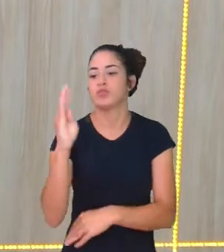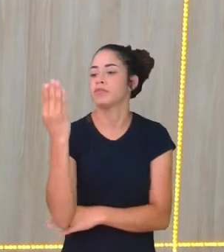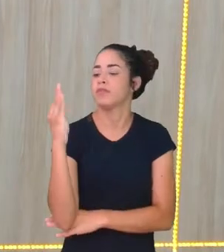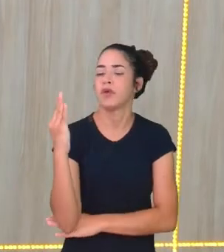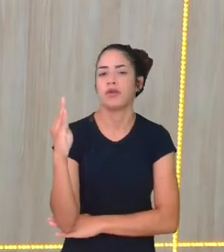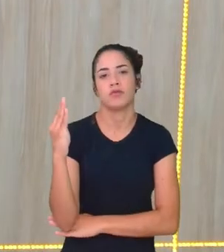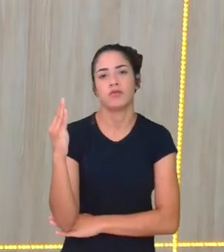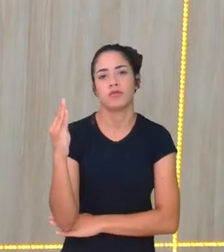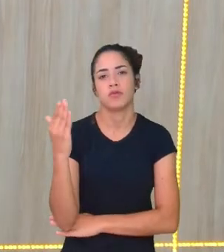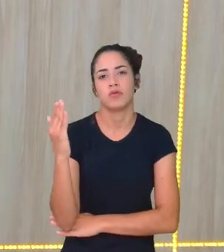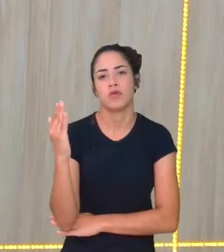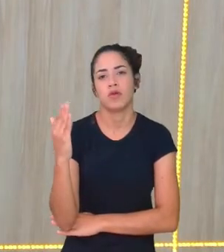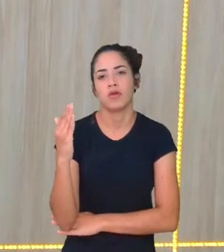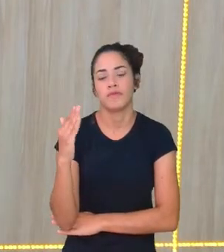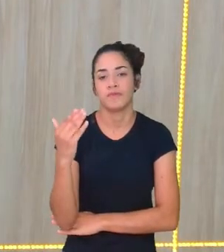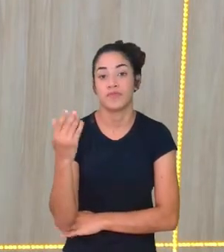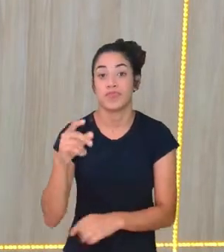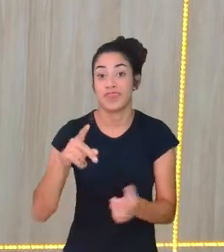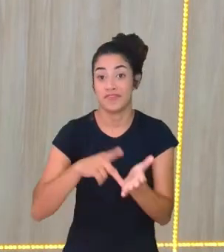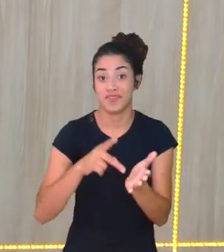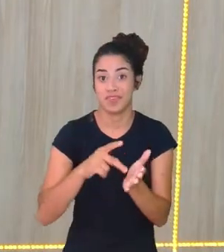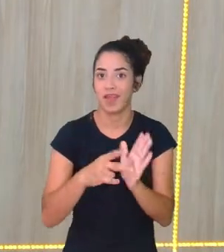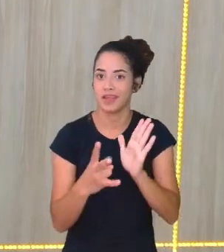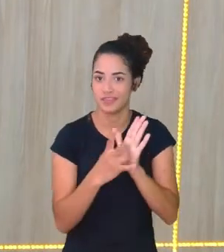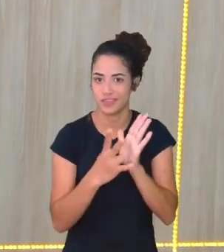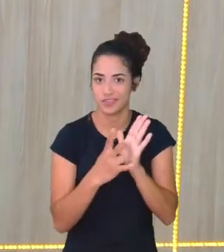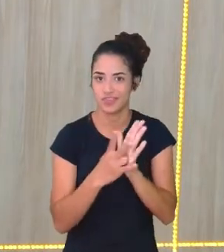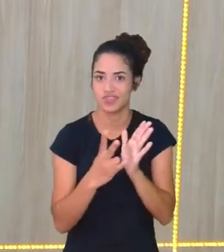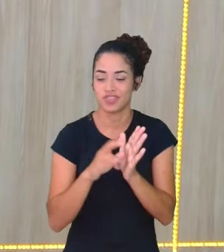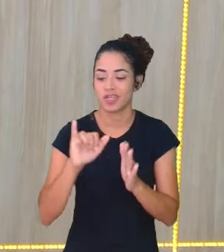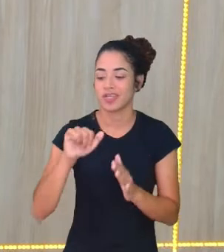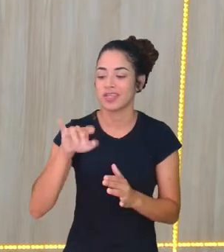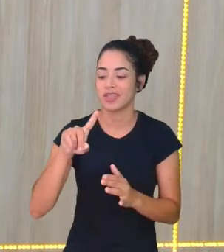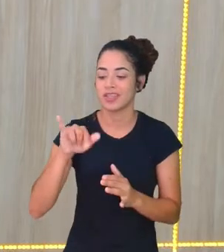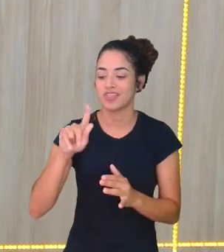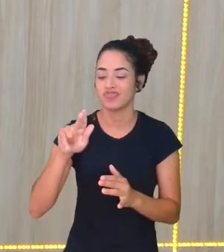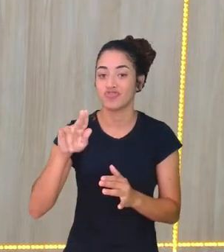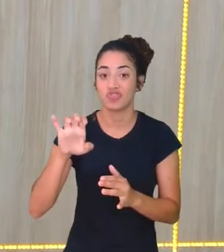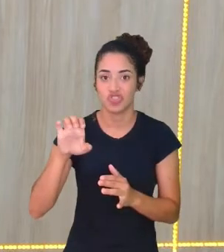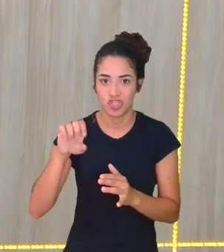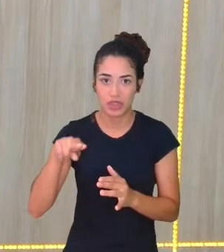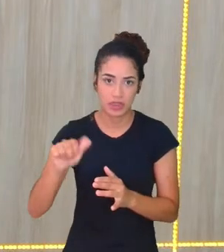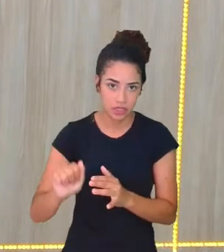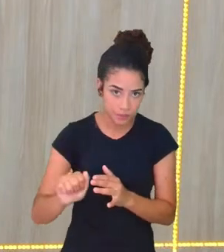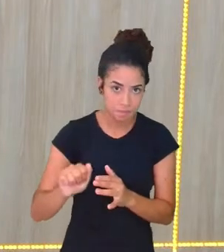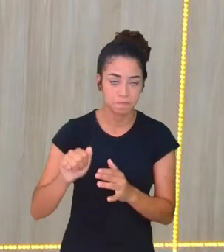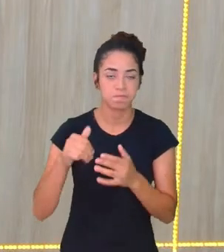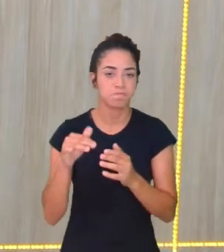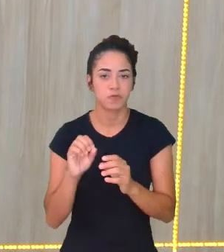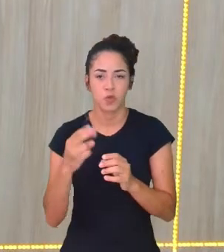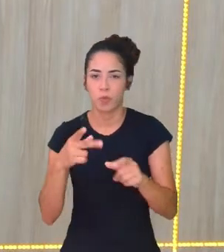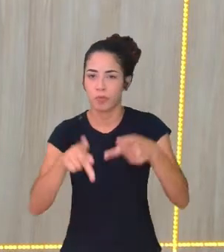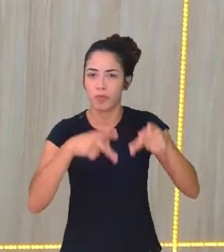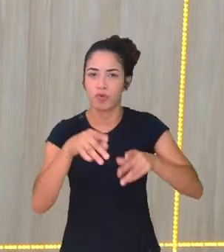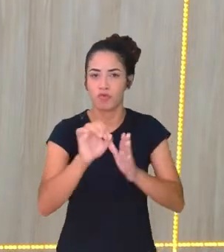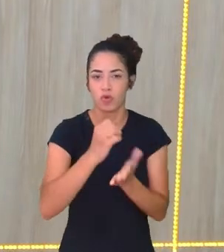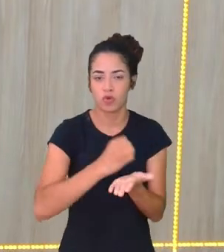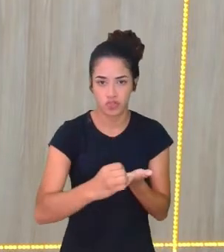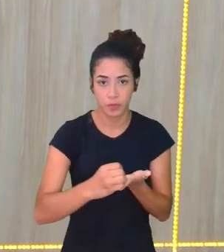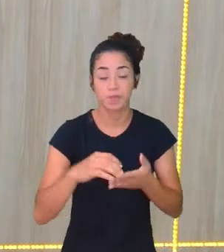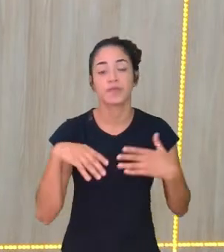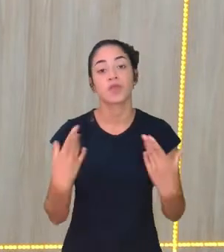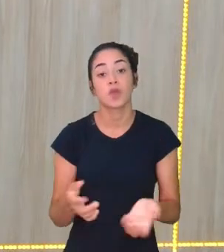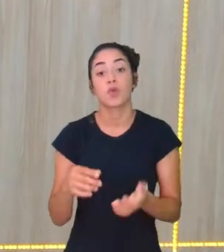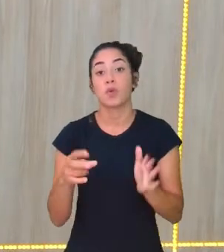índio na realidade indígena né a expressão correta seria essa indígena né ou povo originário né então